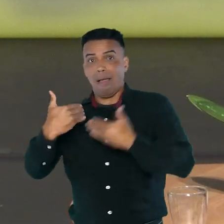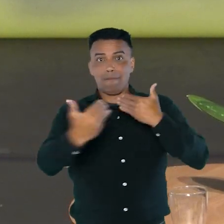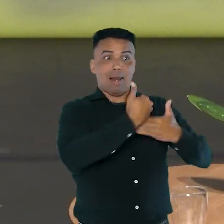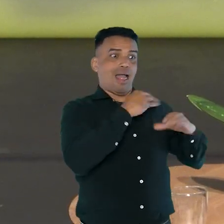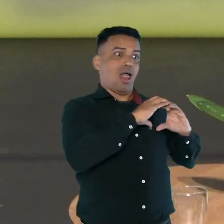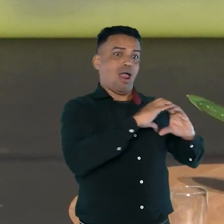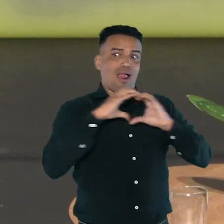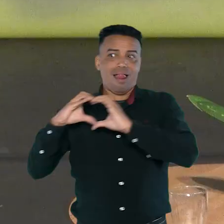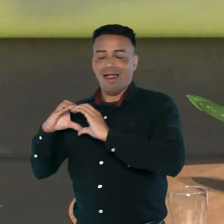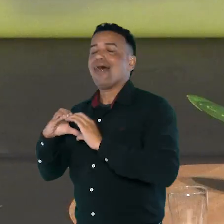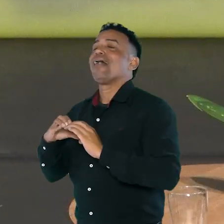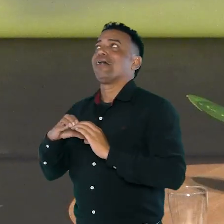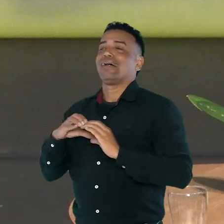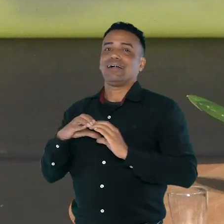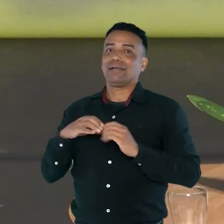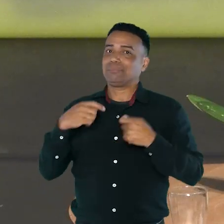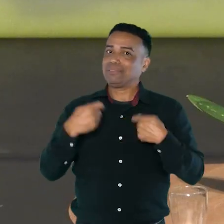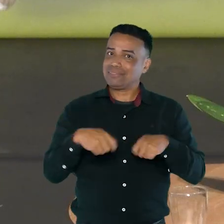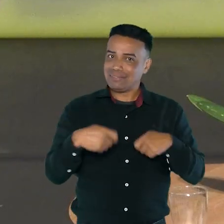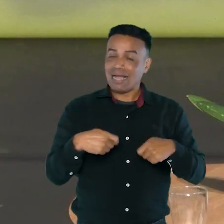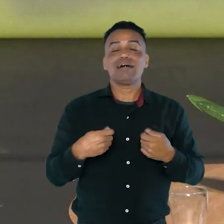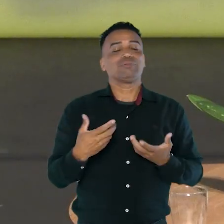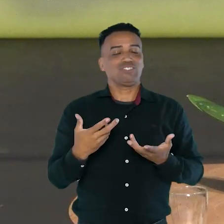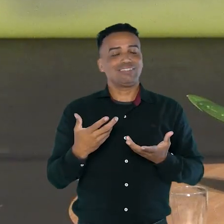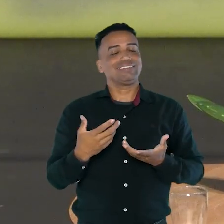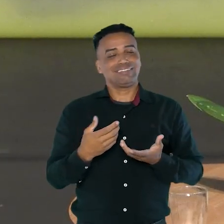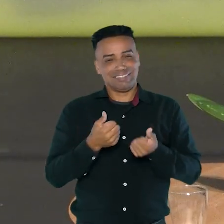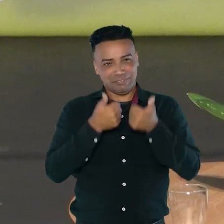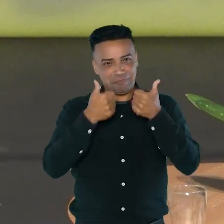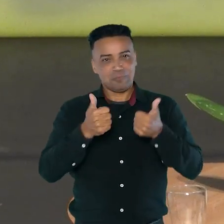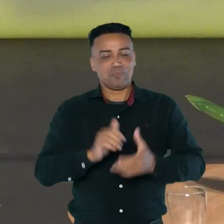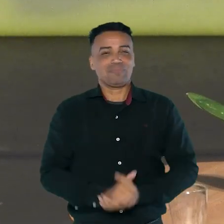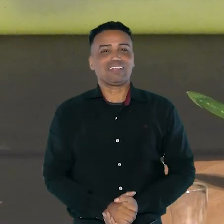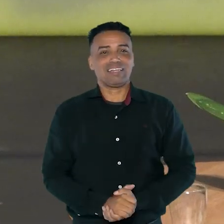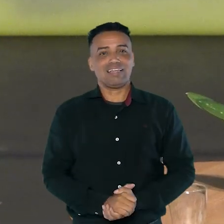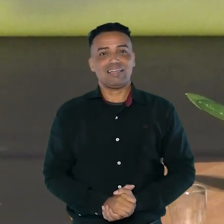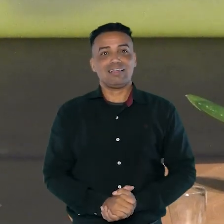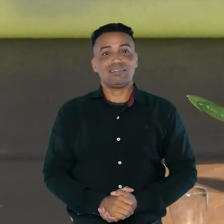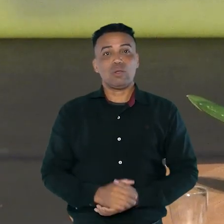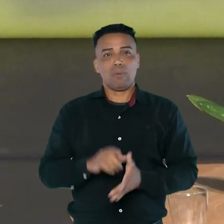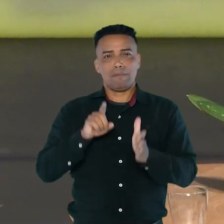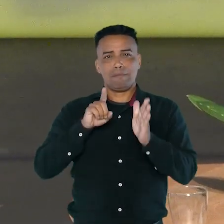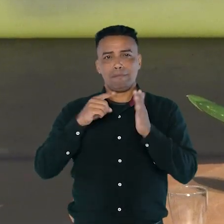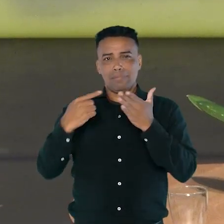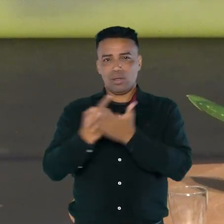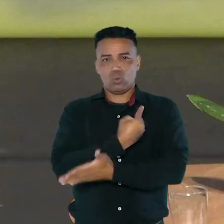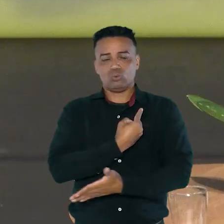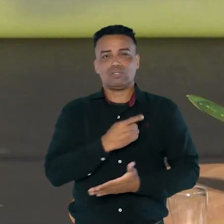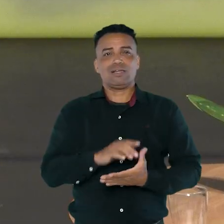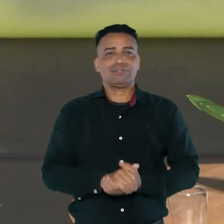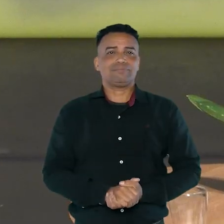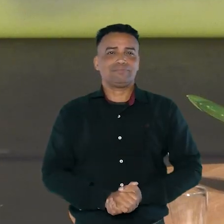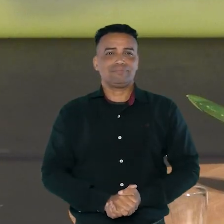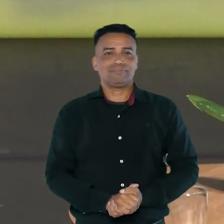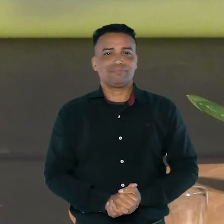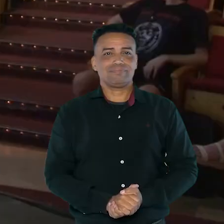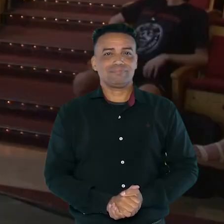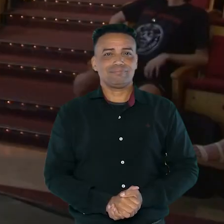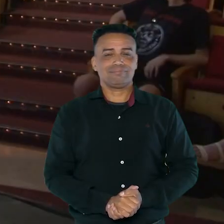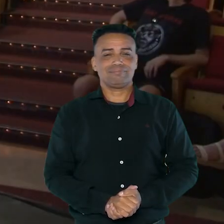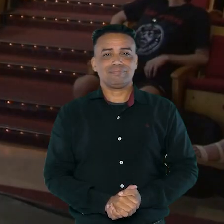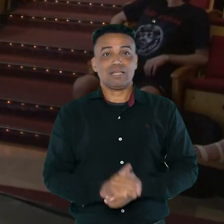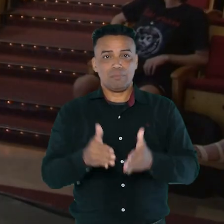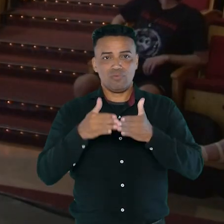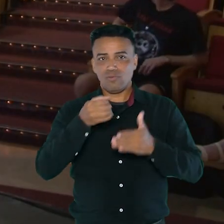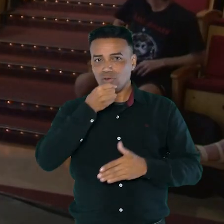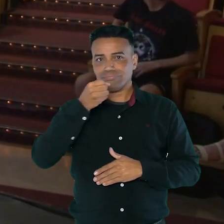eles, né? Quem está comigo? Ainda precisamos disso, então tá bom. Acho que tem uma aqui, Rafa. Aqui, ó. Rafa Munduruca, programador